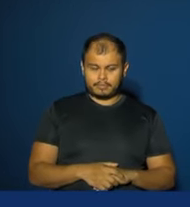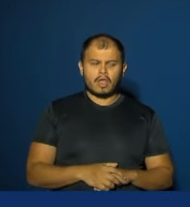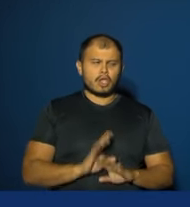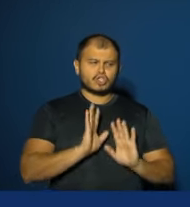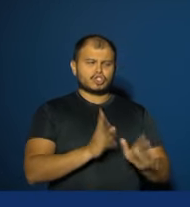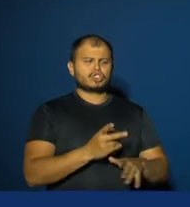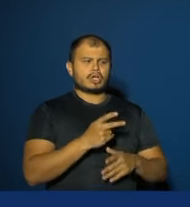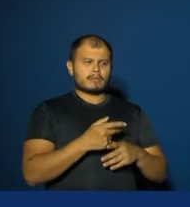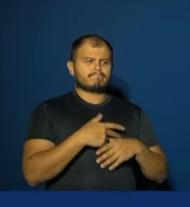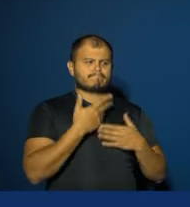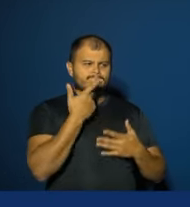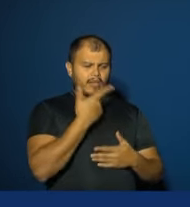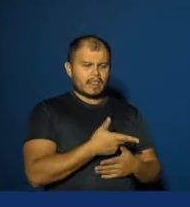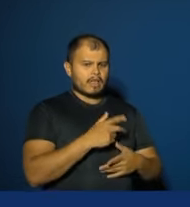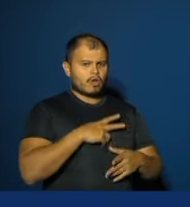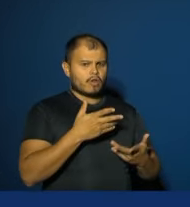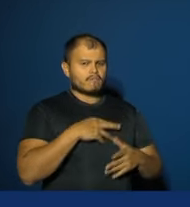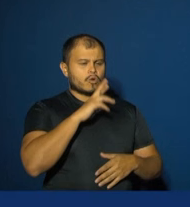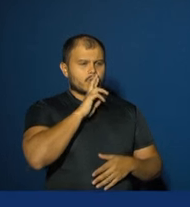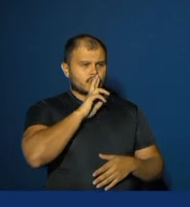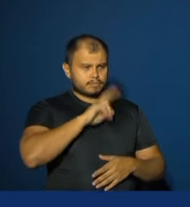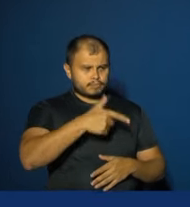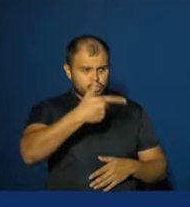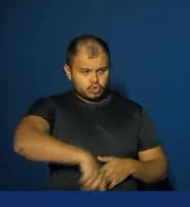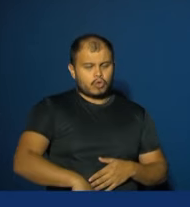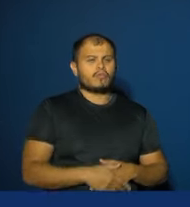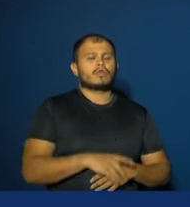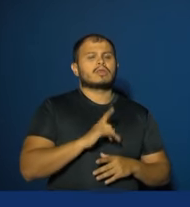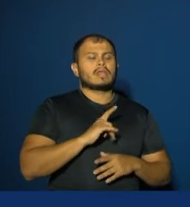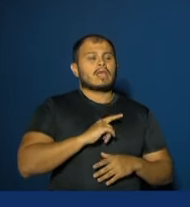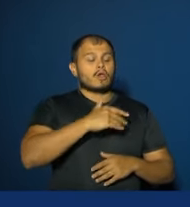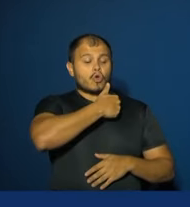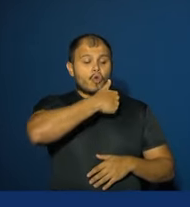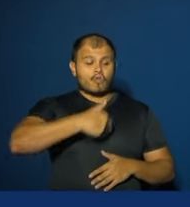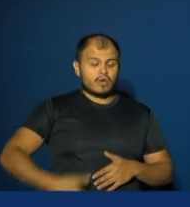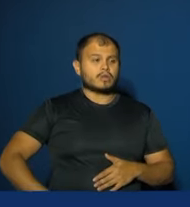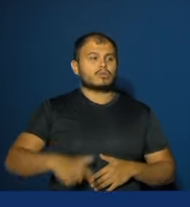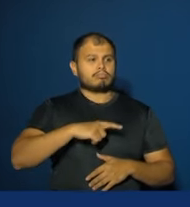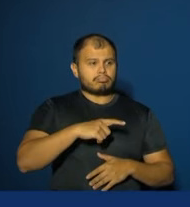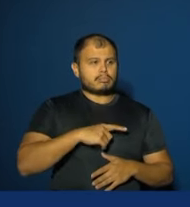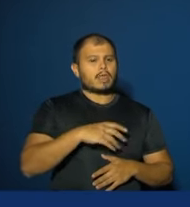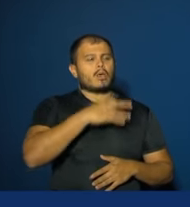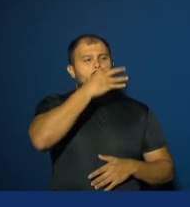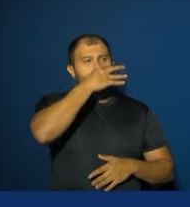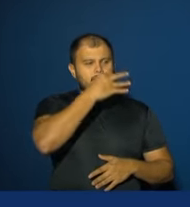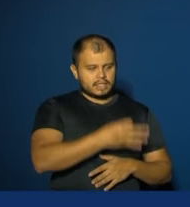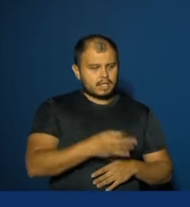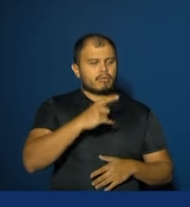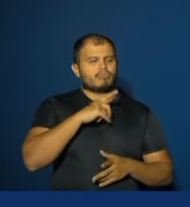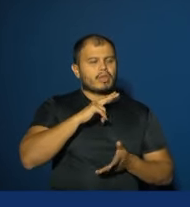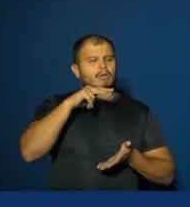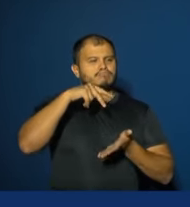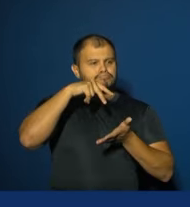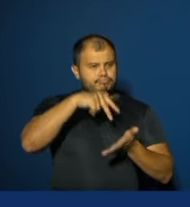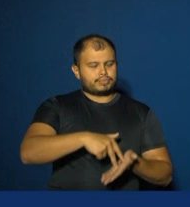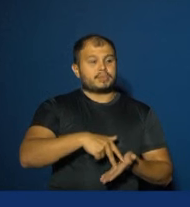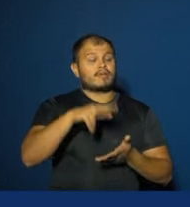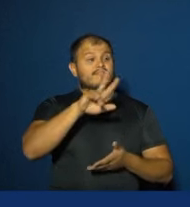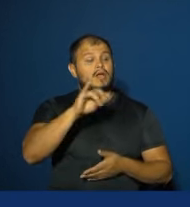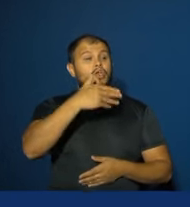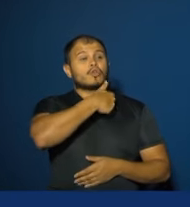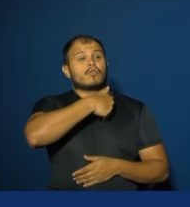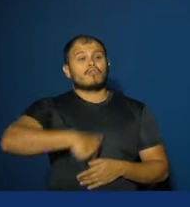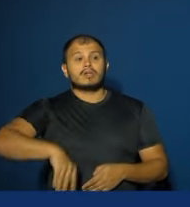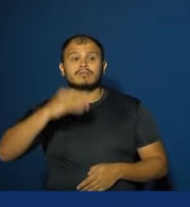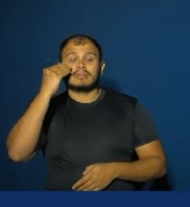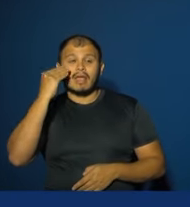repetir, de forma unânime no governo, tem uma posição de que e o governo deve buscar e